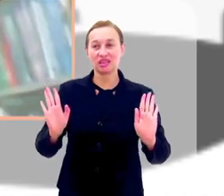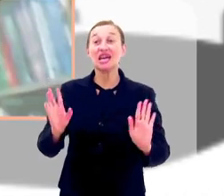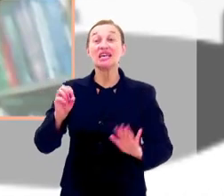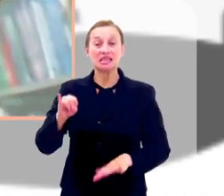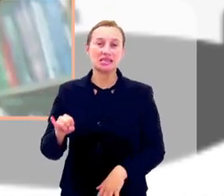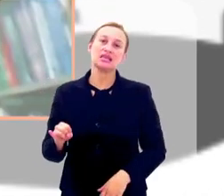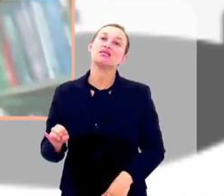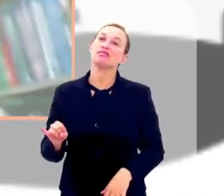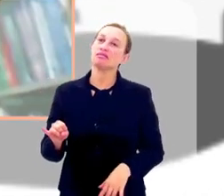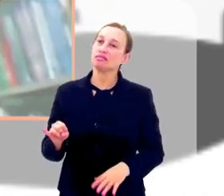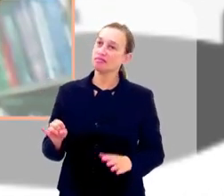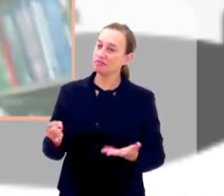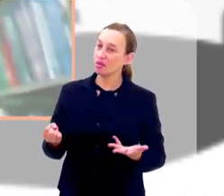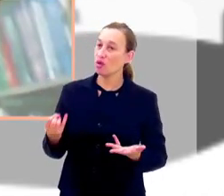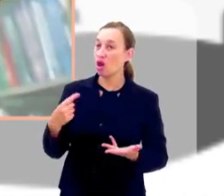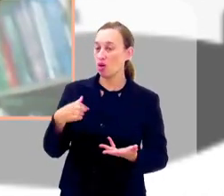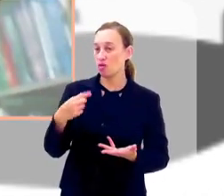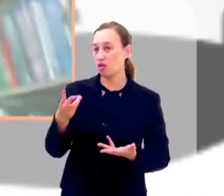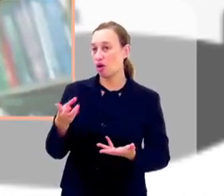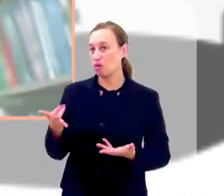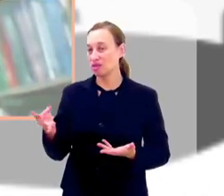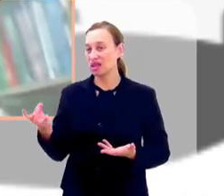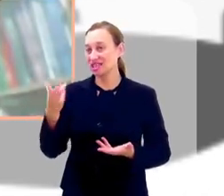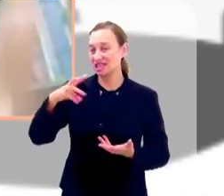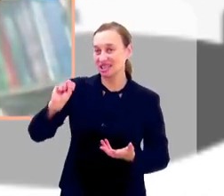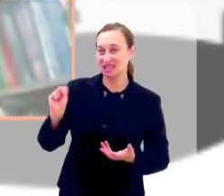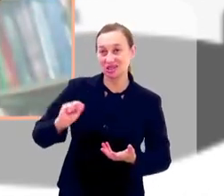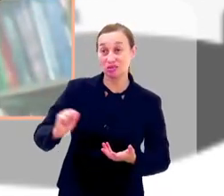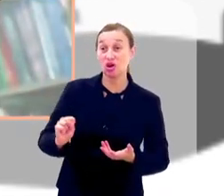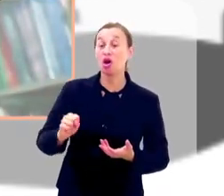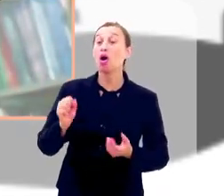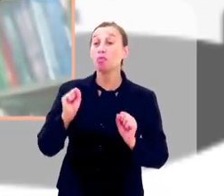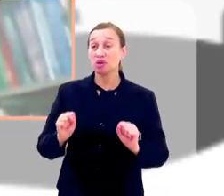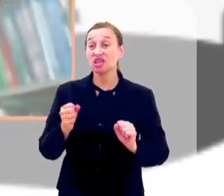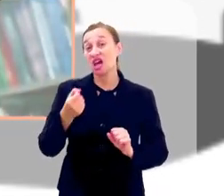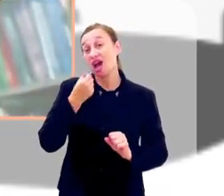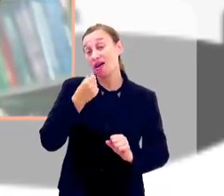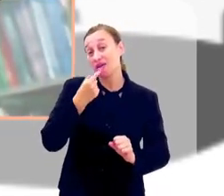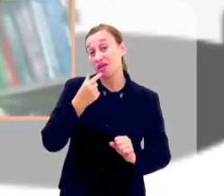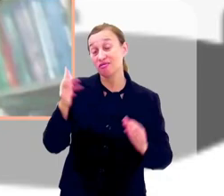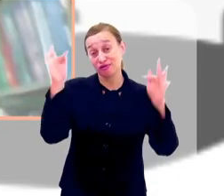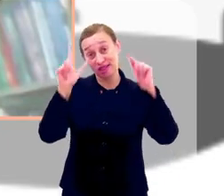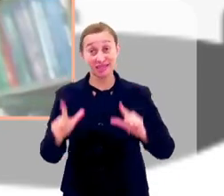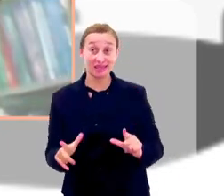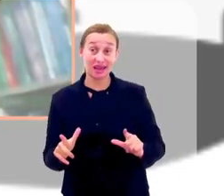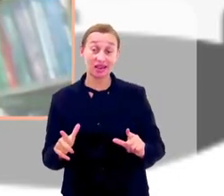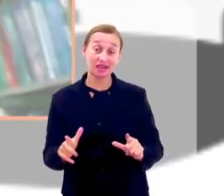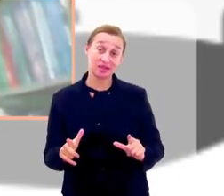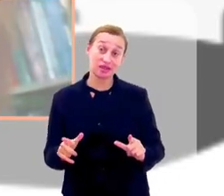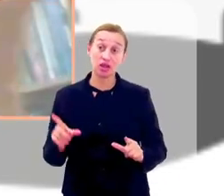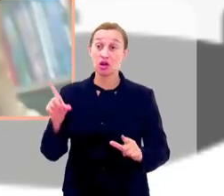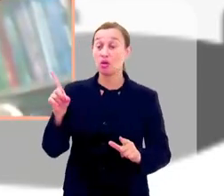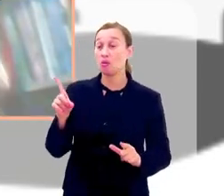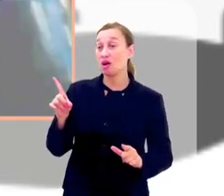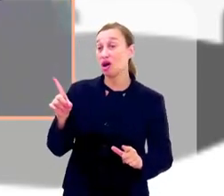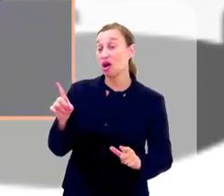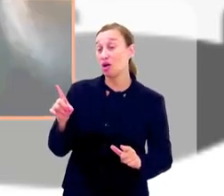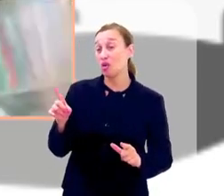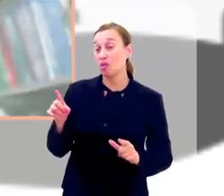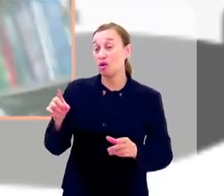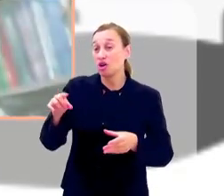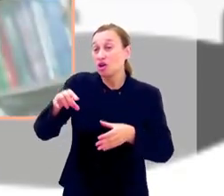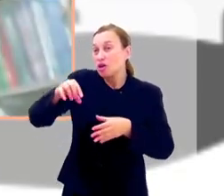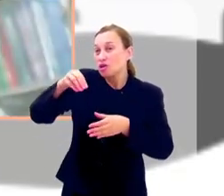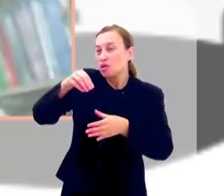falando. Se fosse assim, eu poderia vender pílulas de felicidade. Eu vou pegar uma dose de ocitocina, eu vou pegar